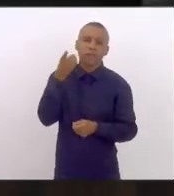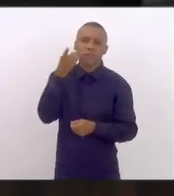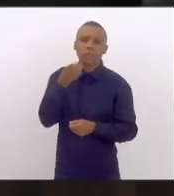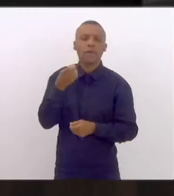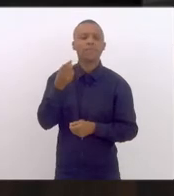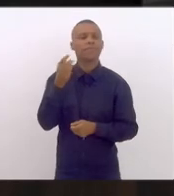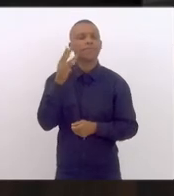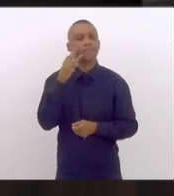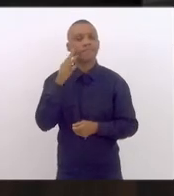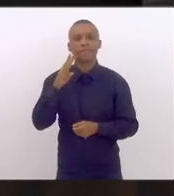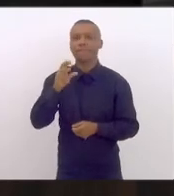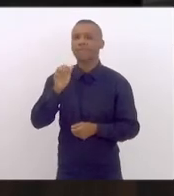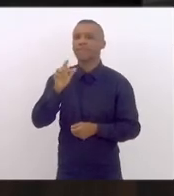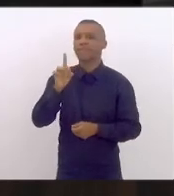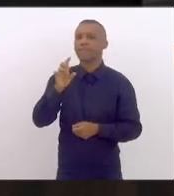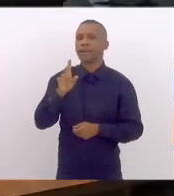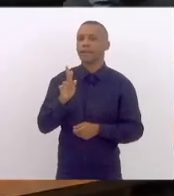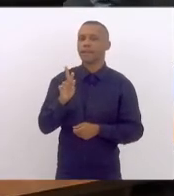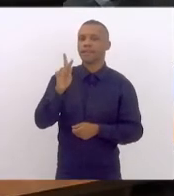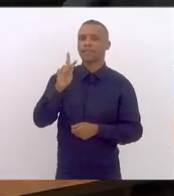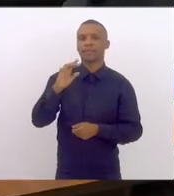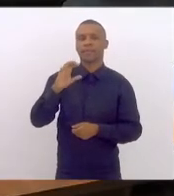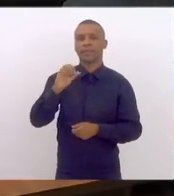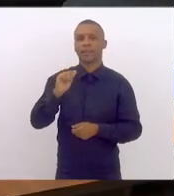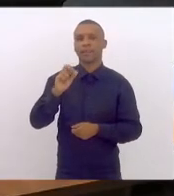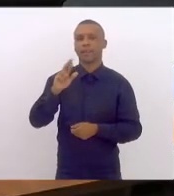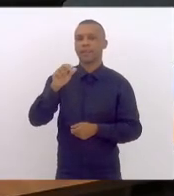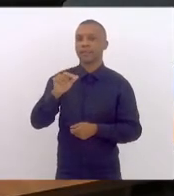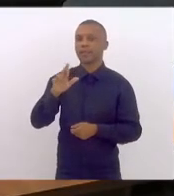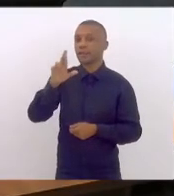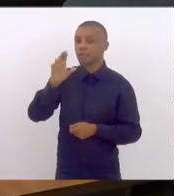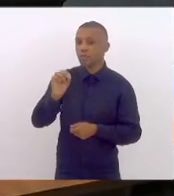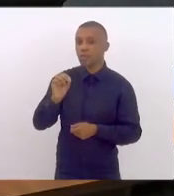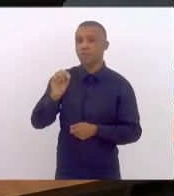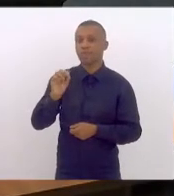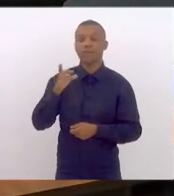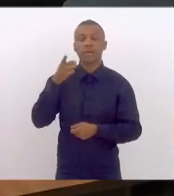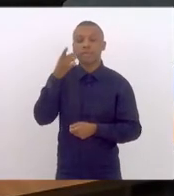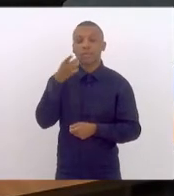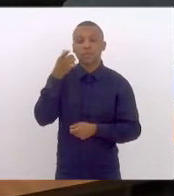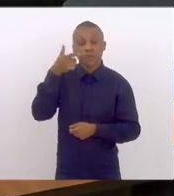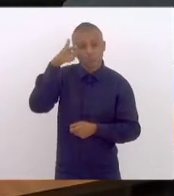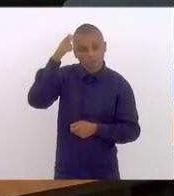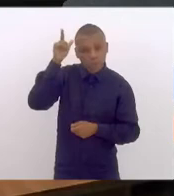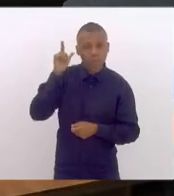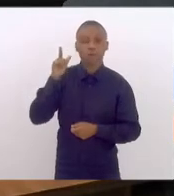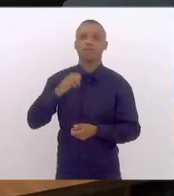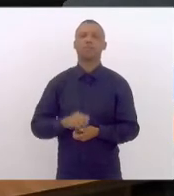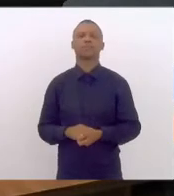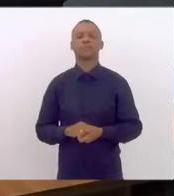Valdete Carneiro presidência designa relator Deputado Luiz Paulo